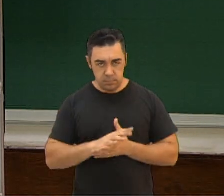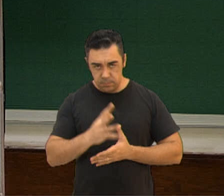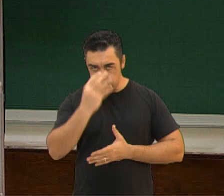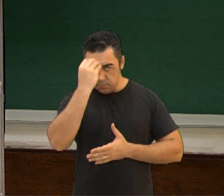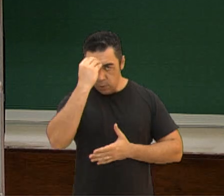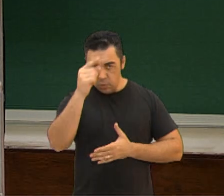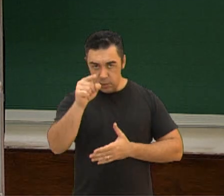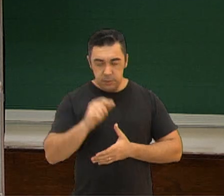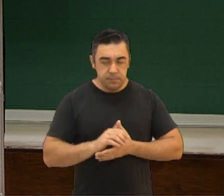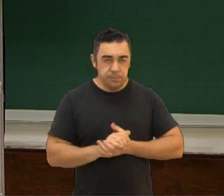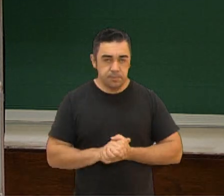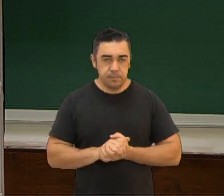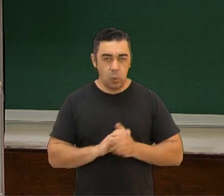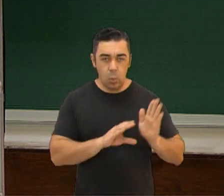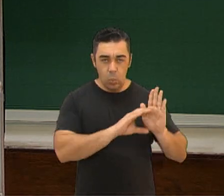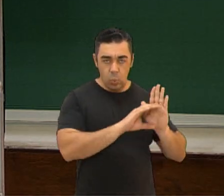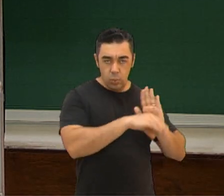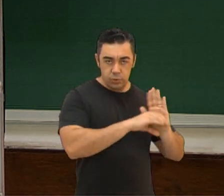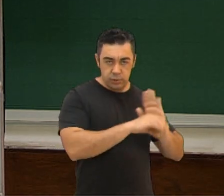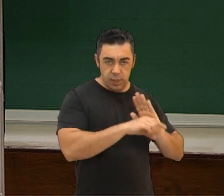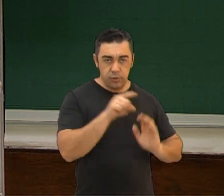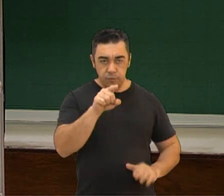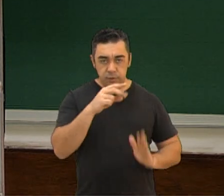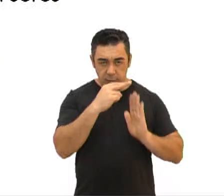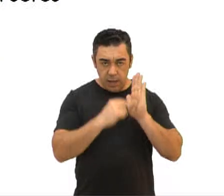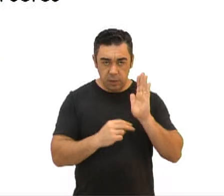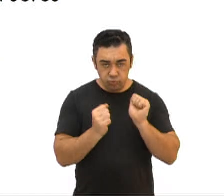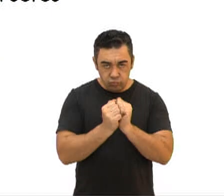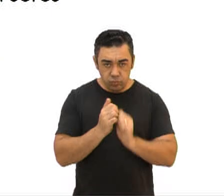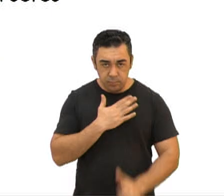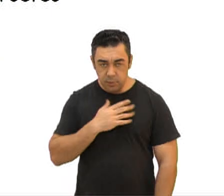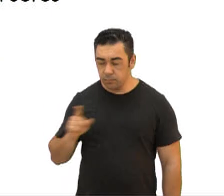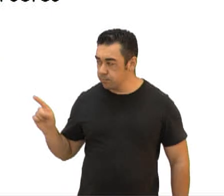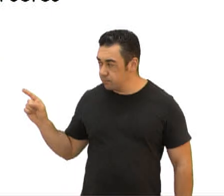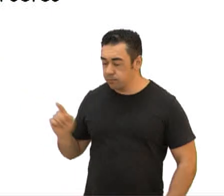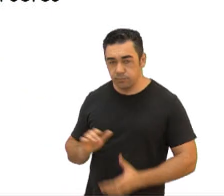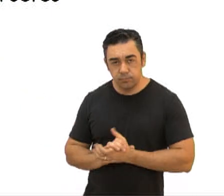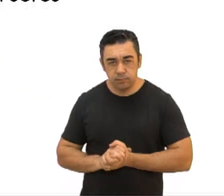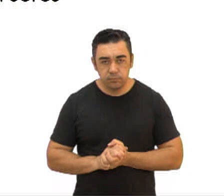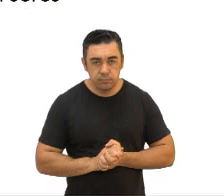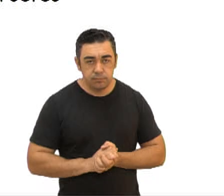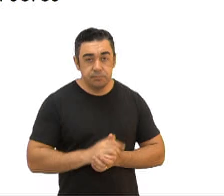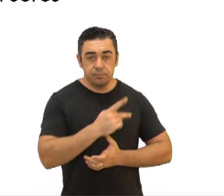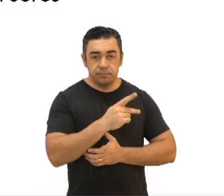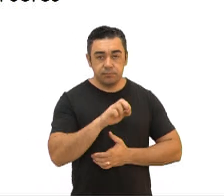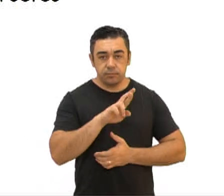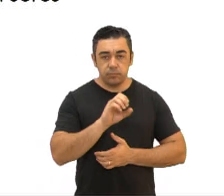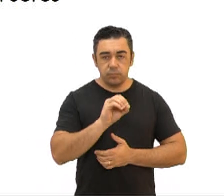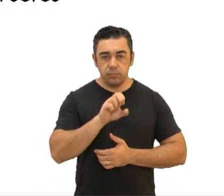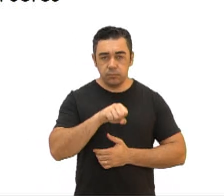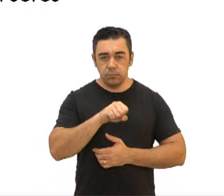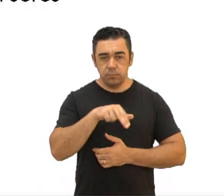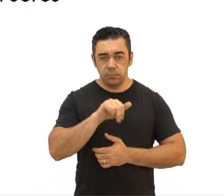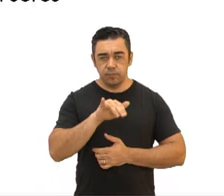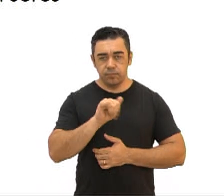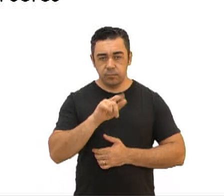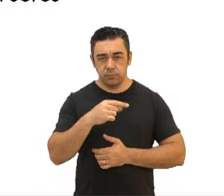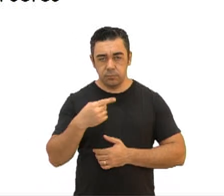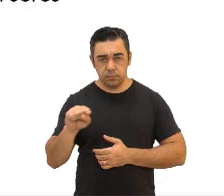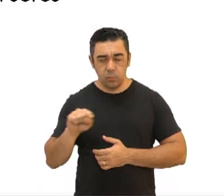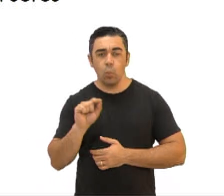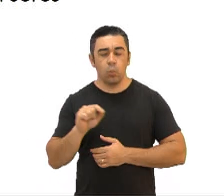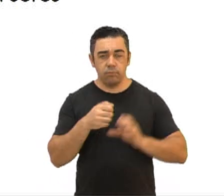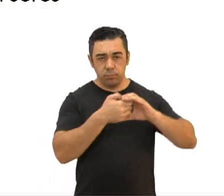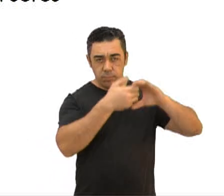Então, no conceito, eu vou pedir para vocês lerem aqui comigo, olha lá. Personificação consiste em atribuir a